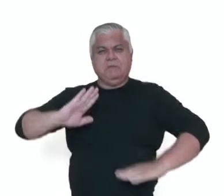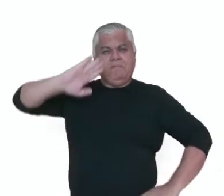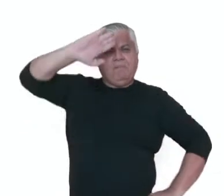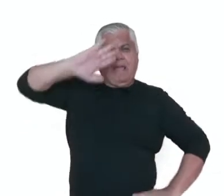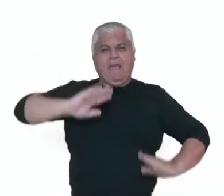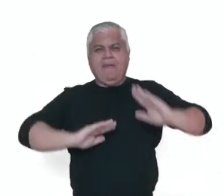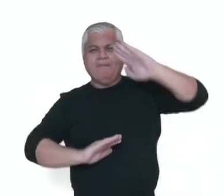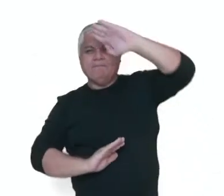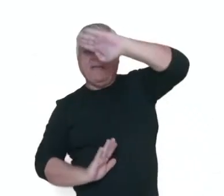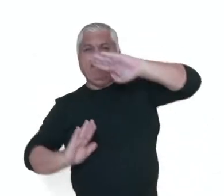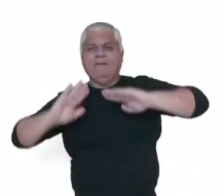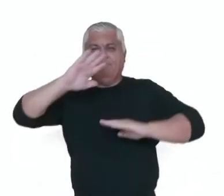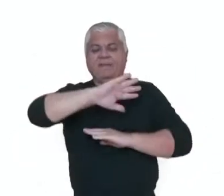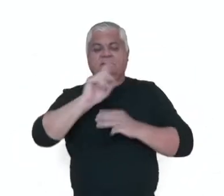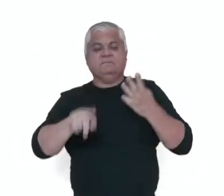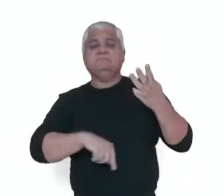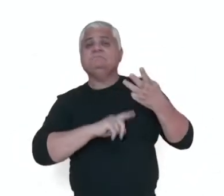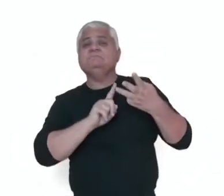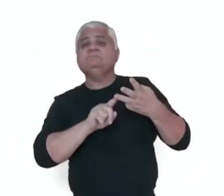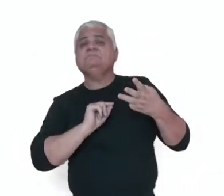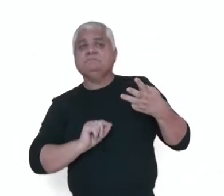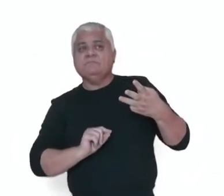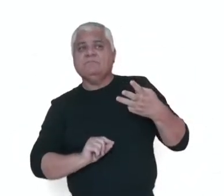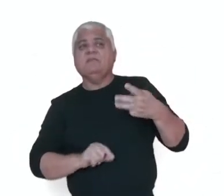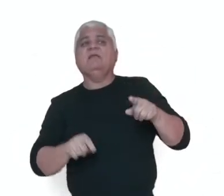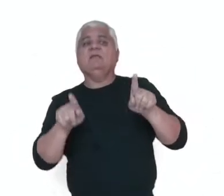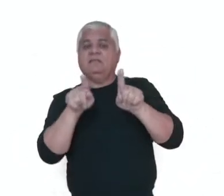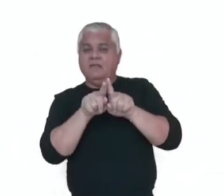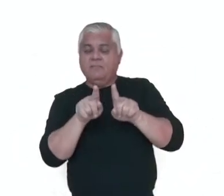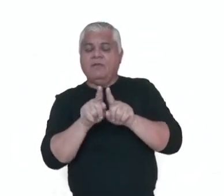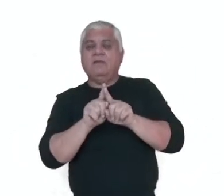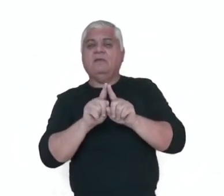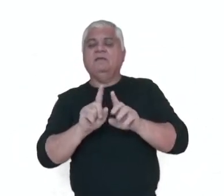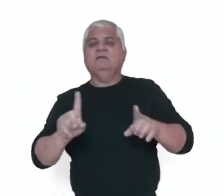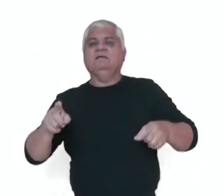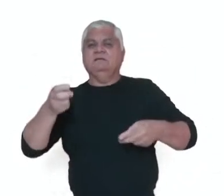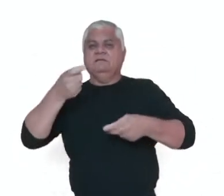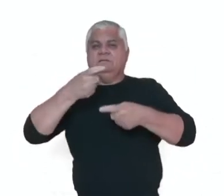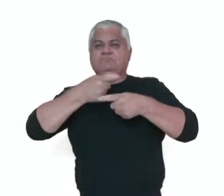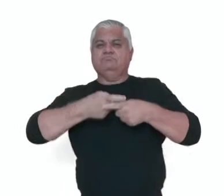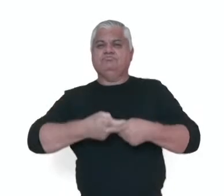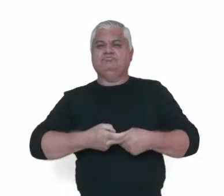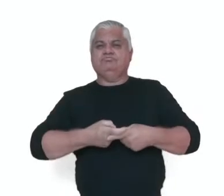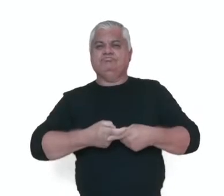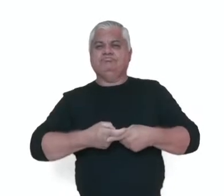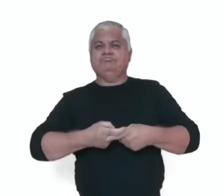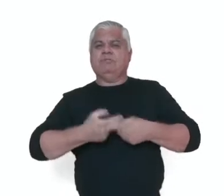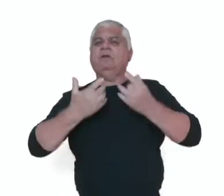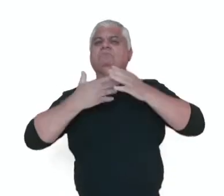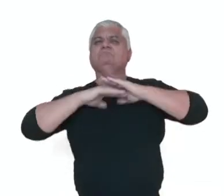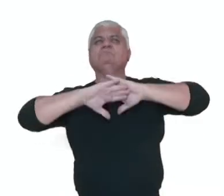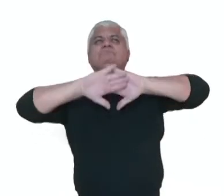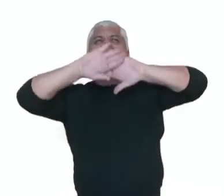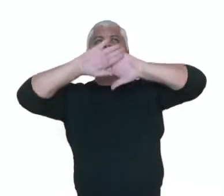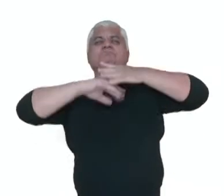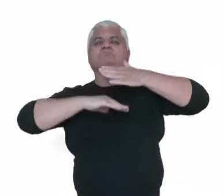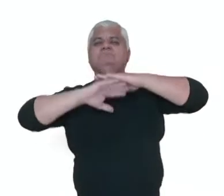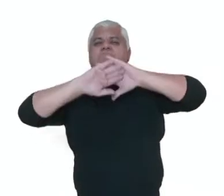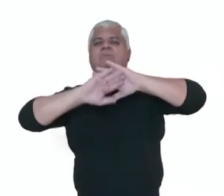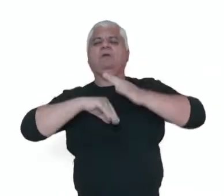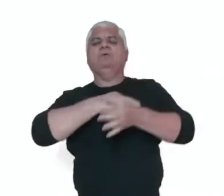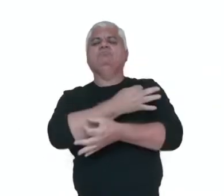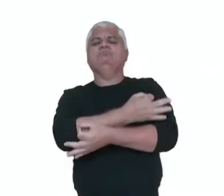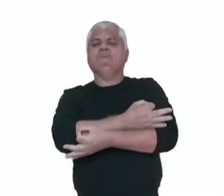ginásticos, outra imagem aqui, pela imagem, o tapetinho, nós já sabemos que é uma iniciação ali ao yoga.